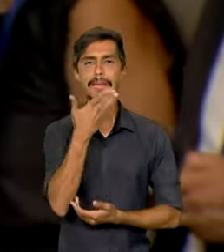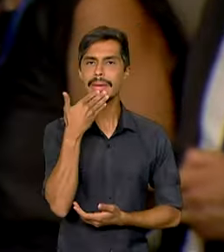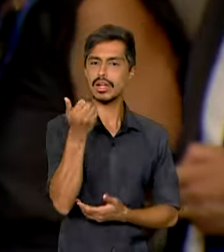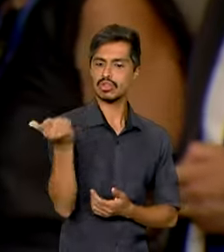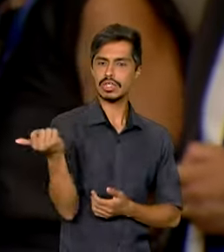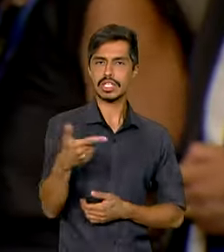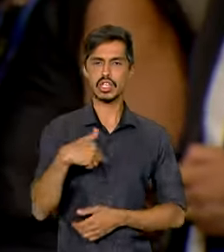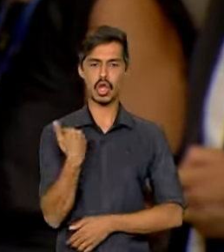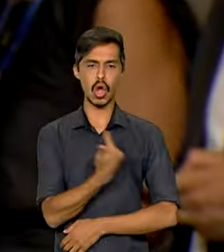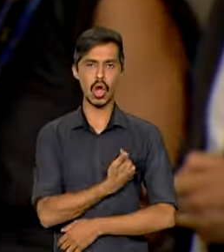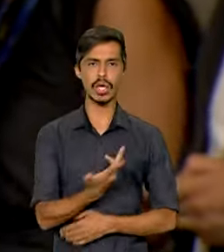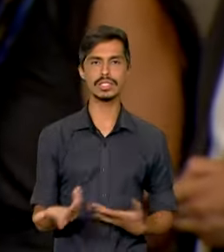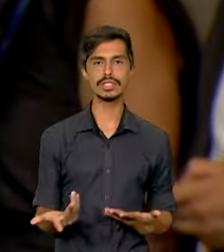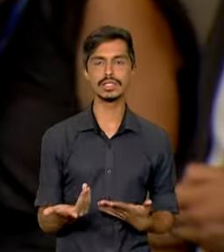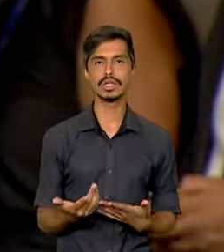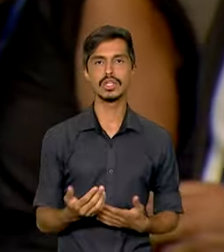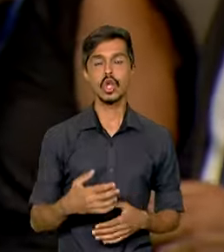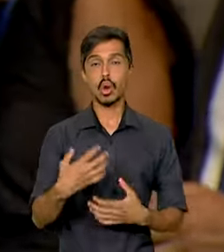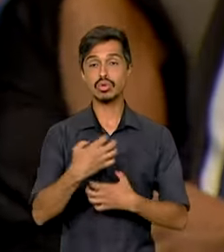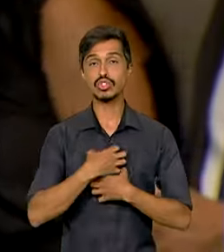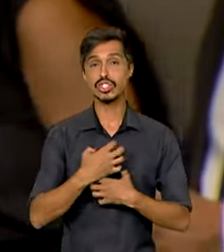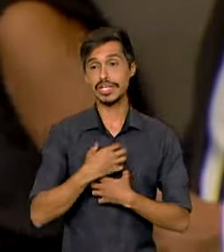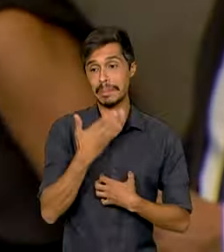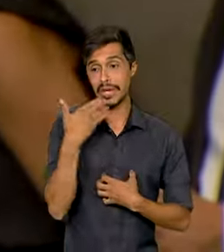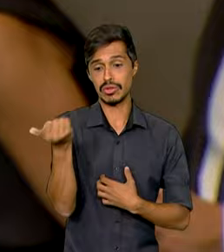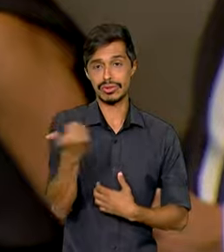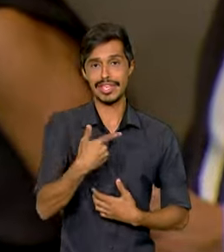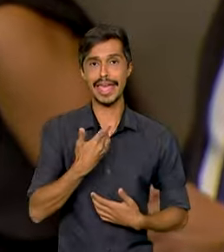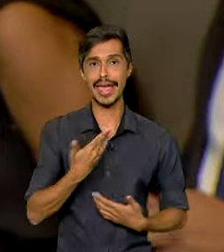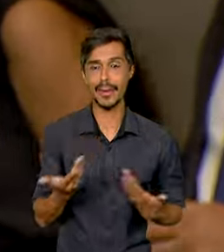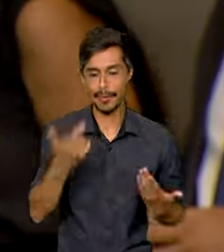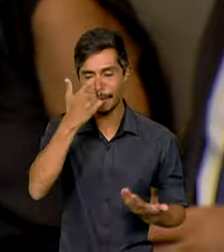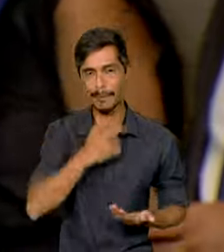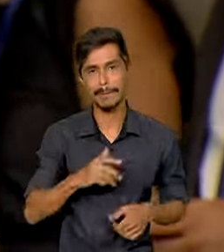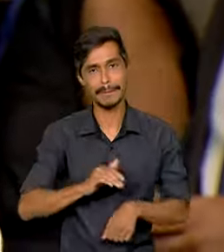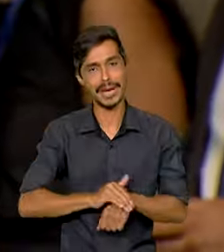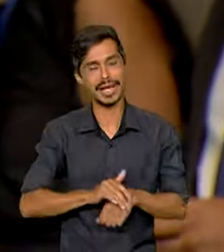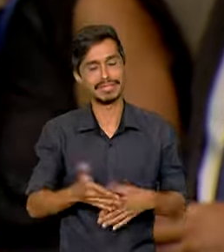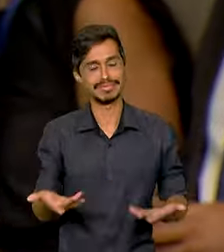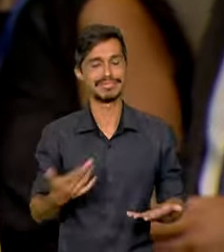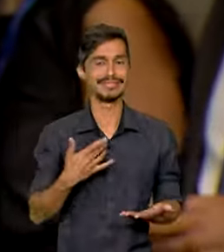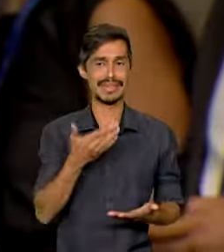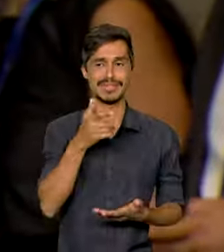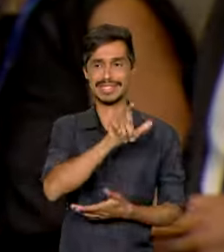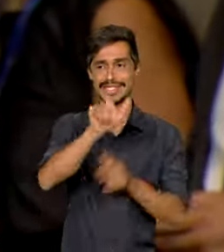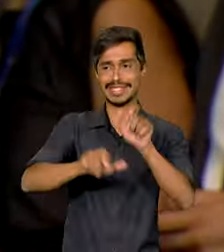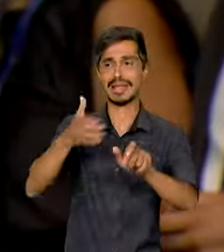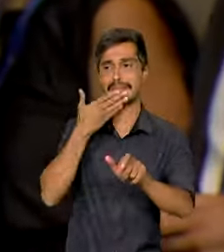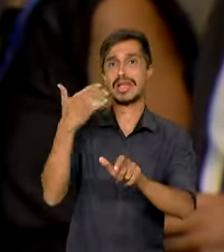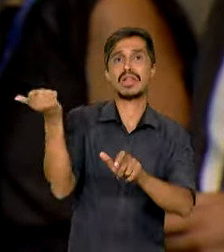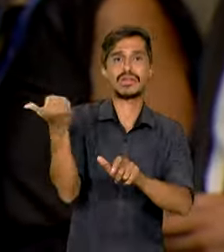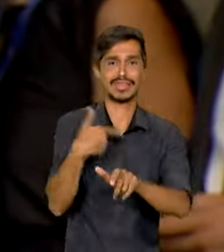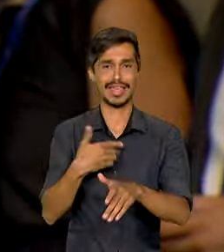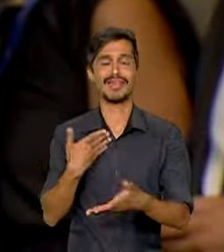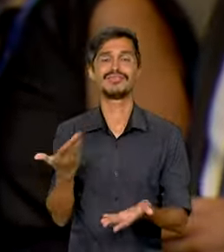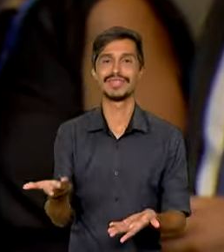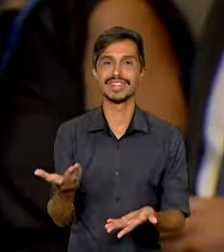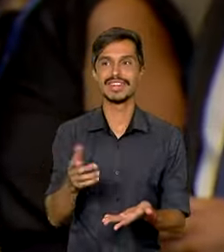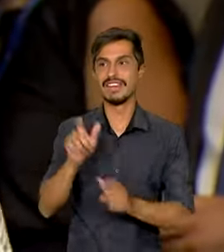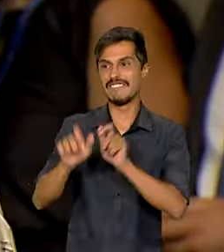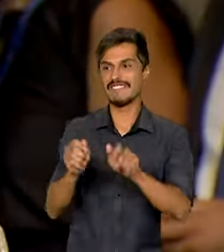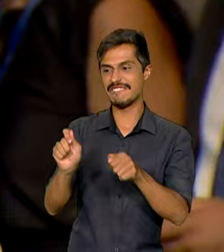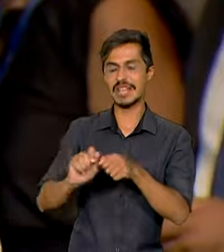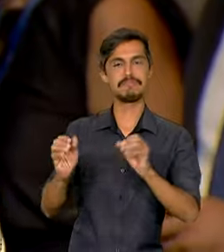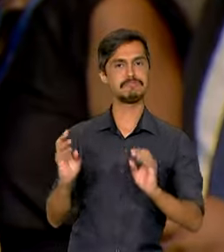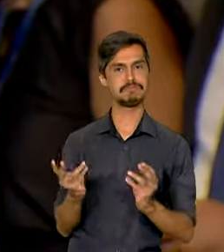a linguagem das redes, ou pelo menos muito melhor do que eu. Muito melhor do que eu, não vou... Tem muita gente aqui que faz melhor